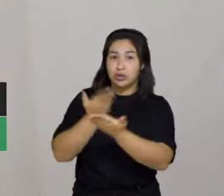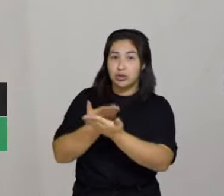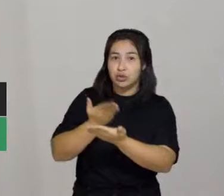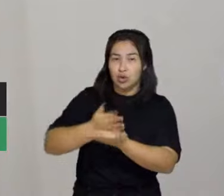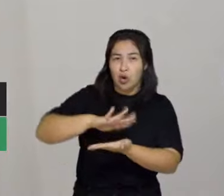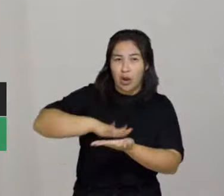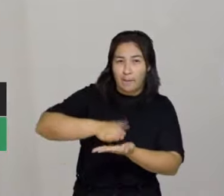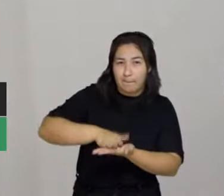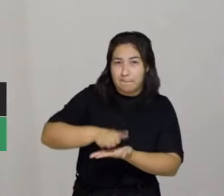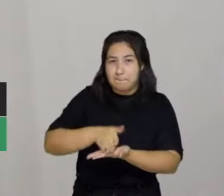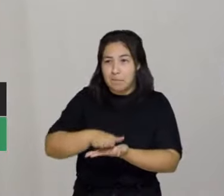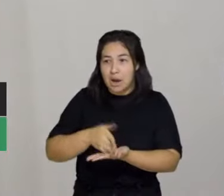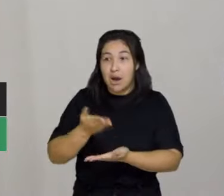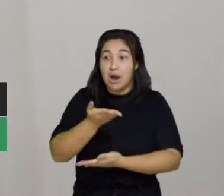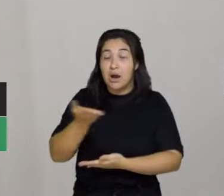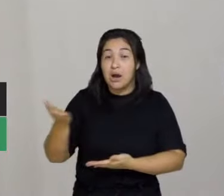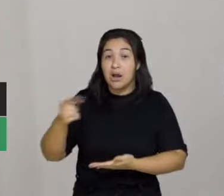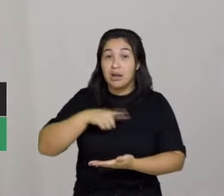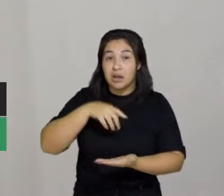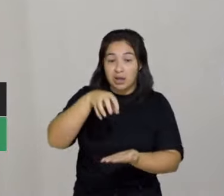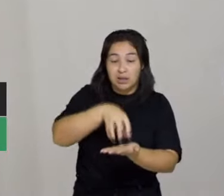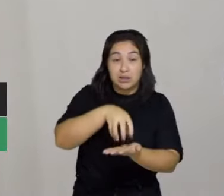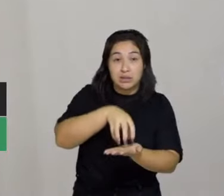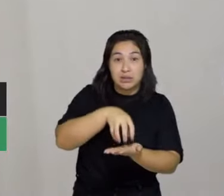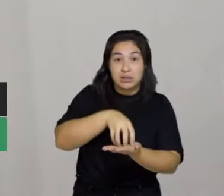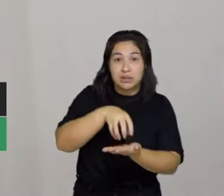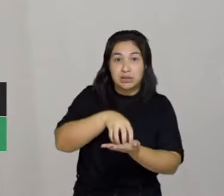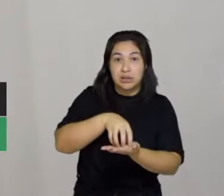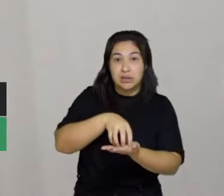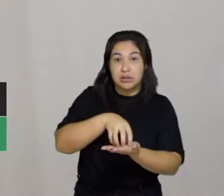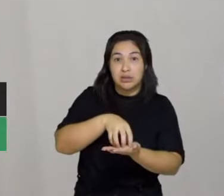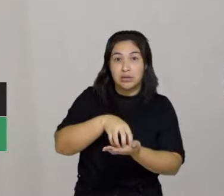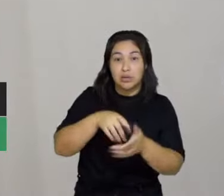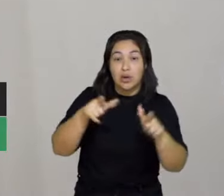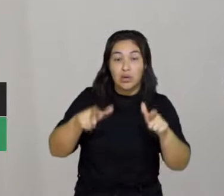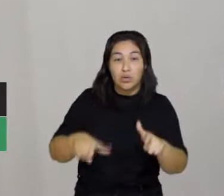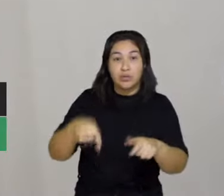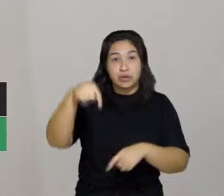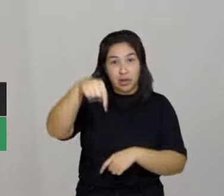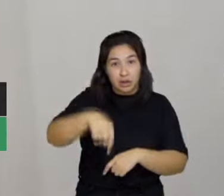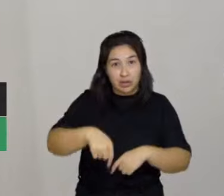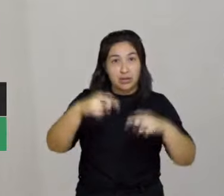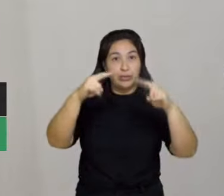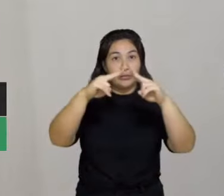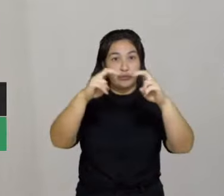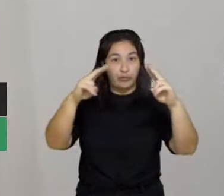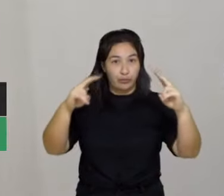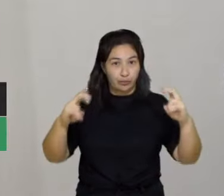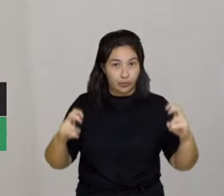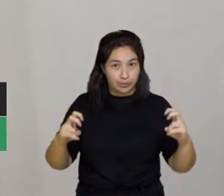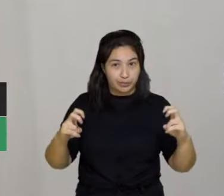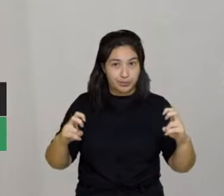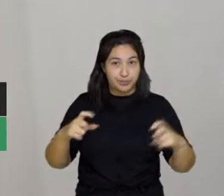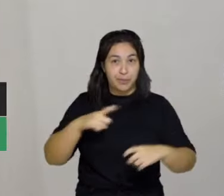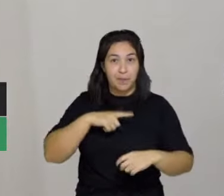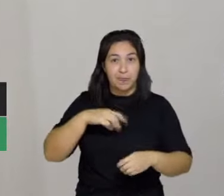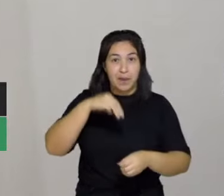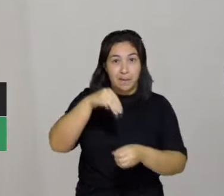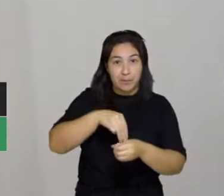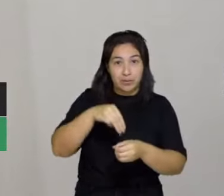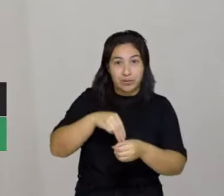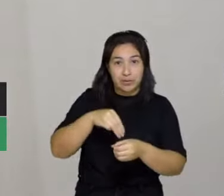se concentram, obviamente, boa parte delas aqui em Florianópolis e que pegam os municípios da